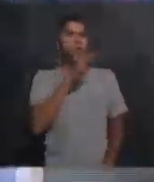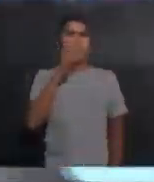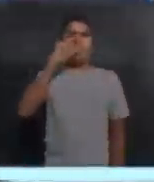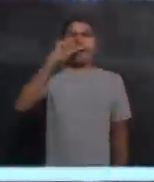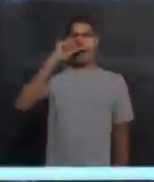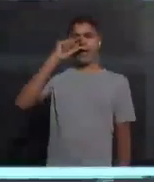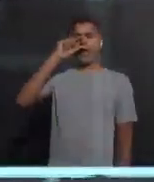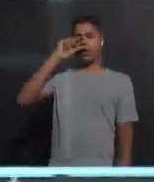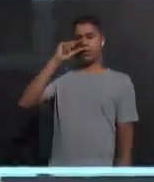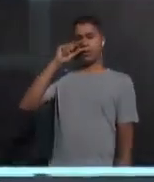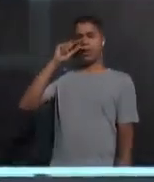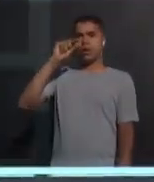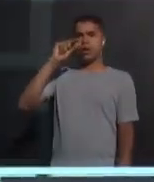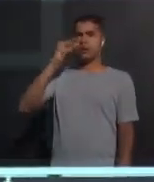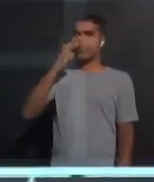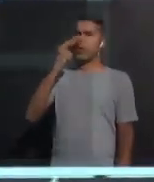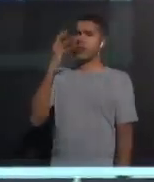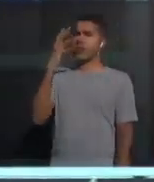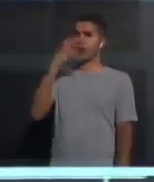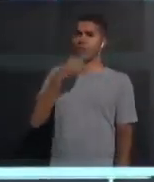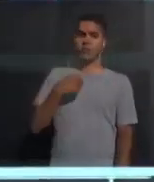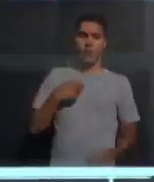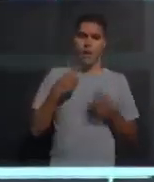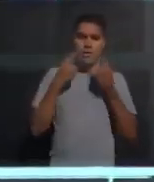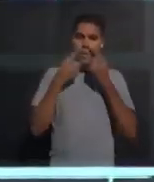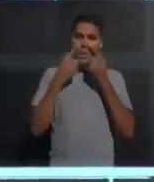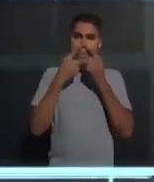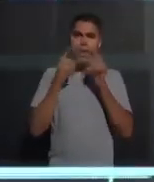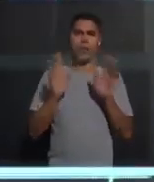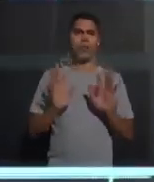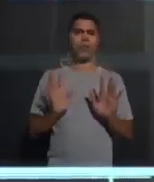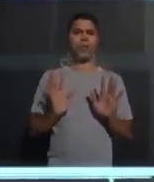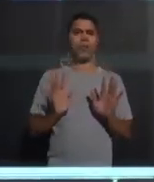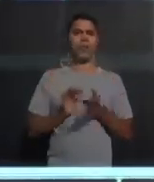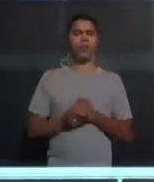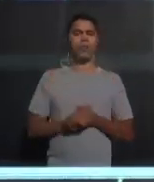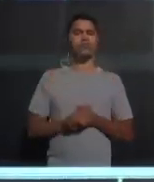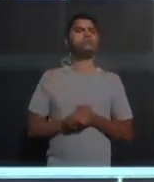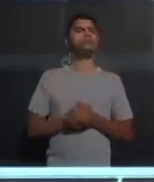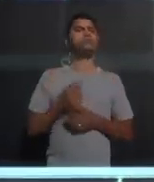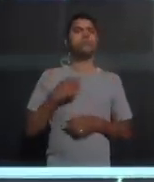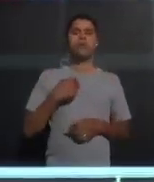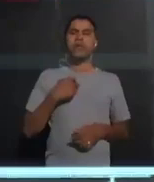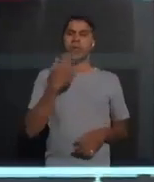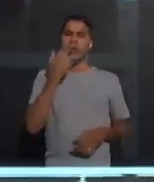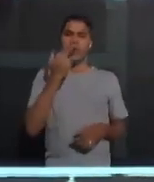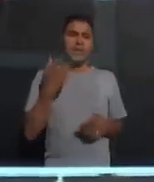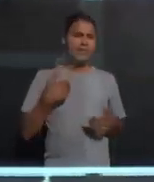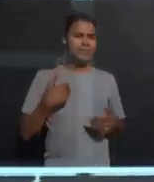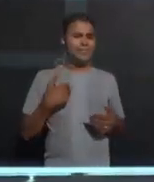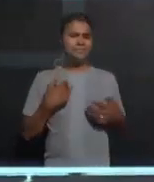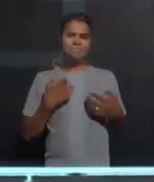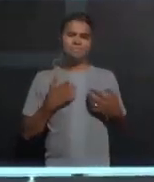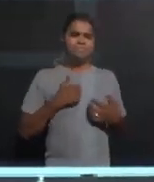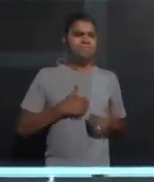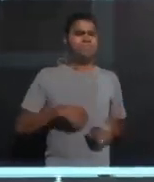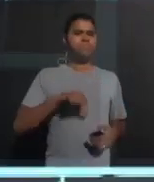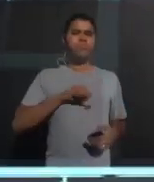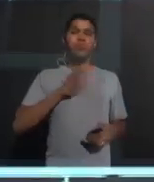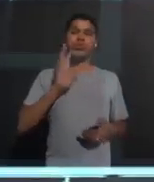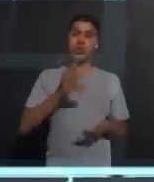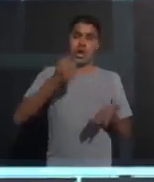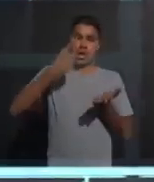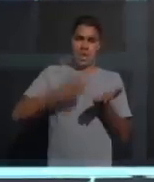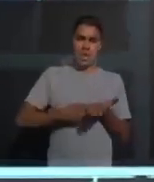nariz empinado acho lindo mas eu não tenho nariz empinado e aí eu tinha completo sobre isso já marquei duas